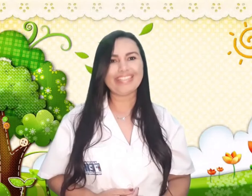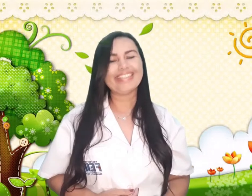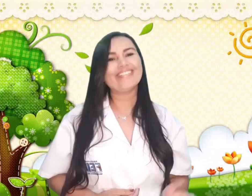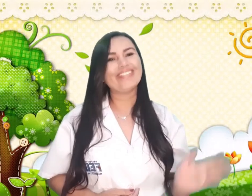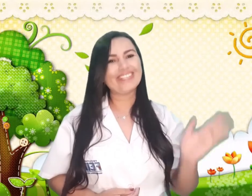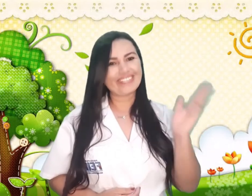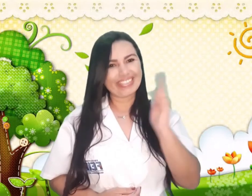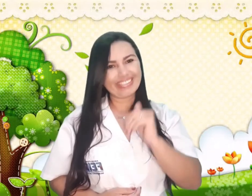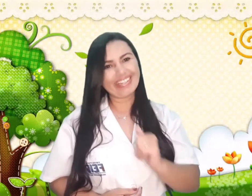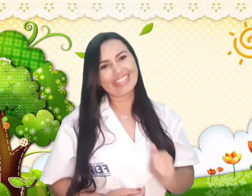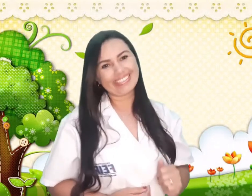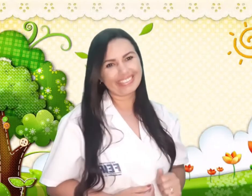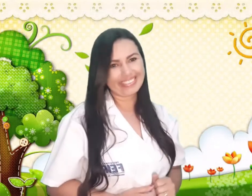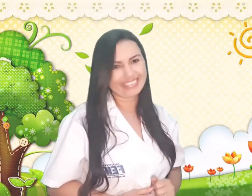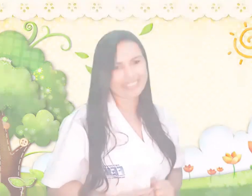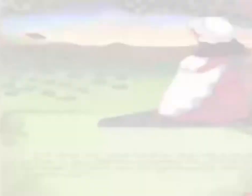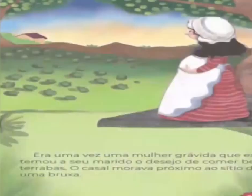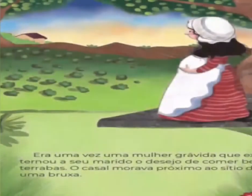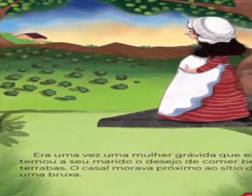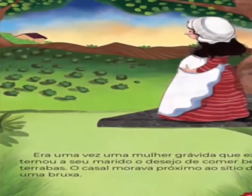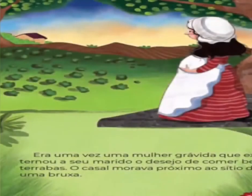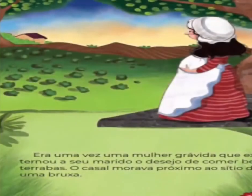Tudo pra mim. Vamos para a história?